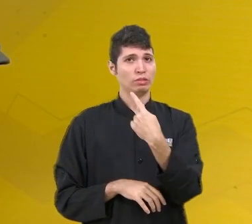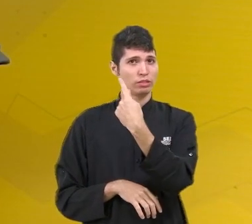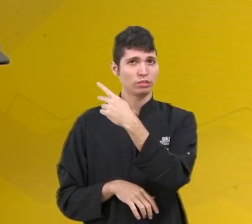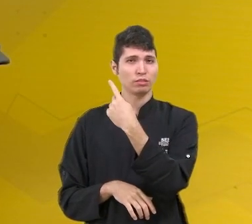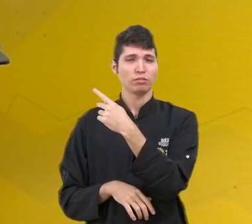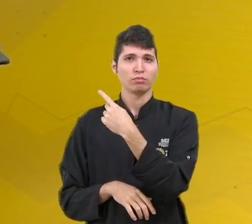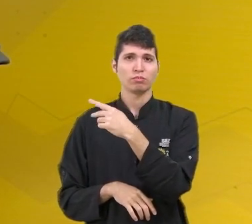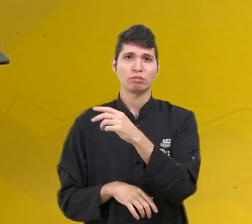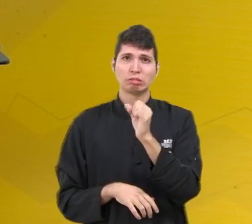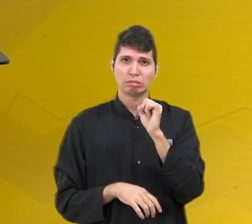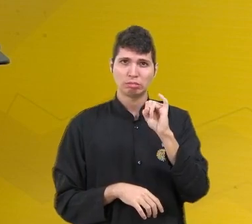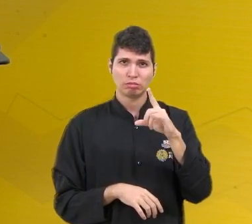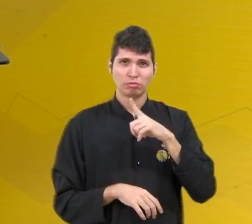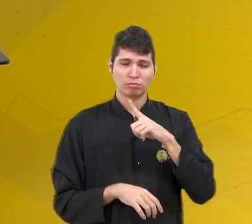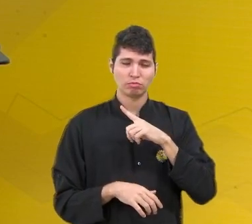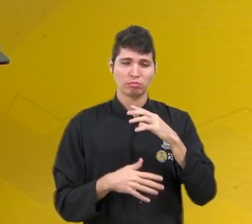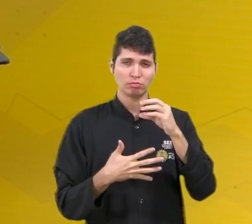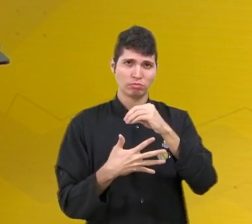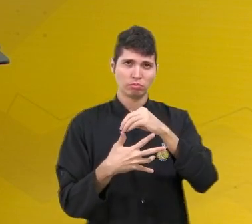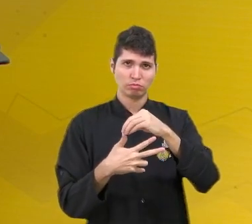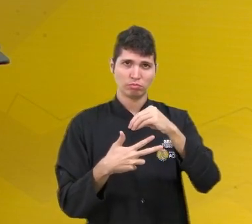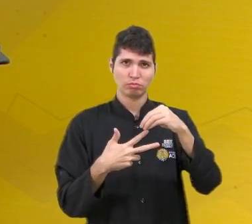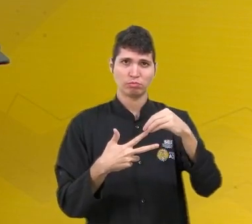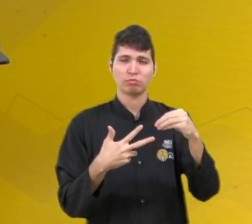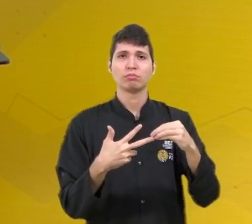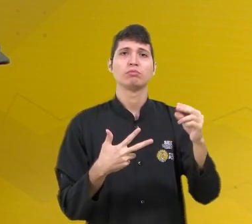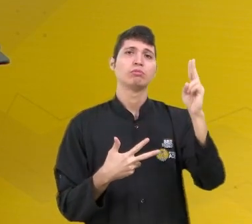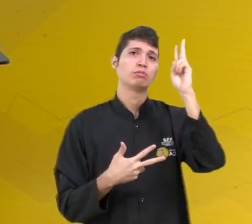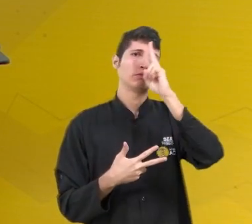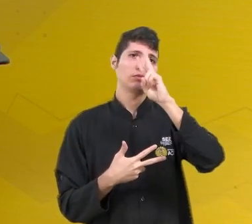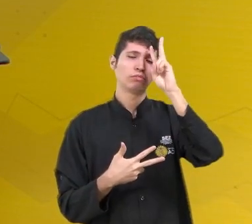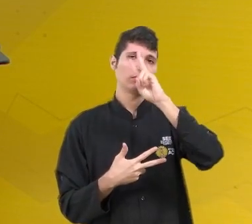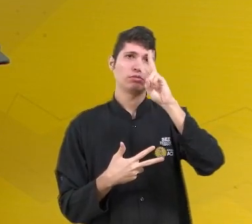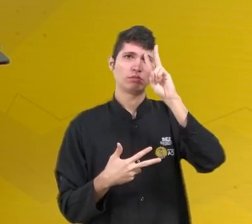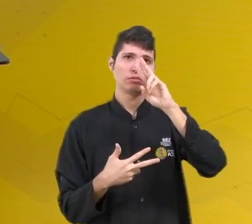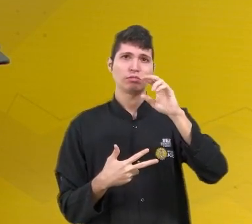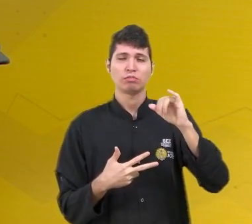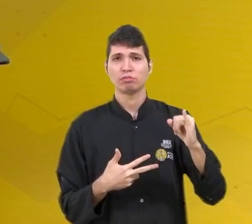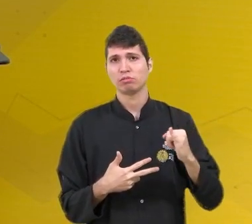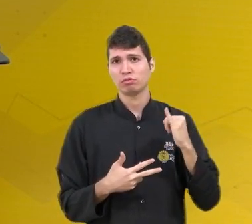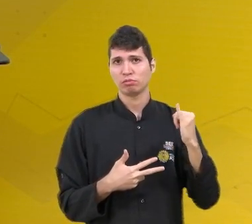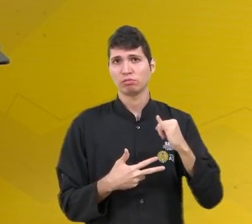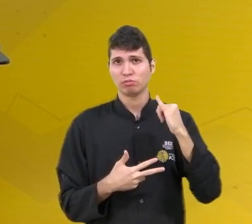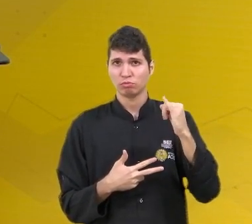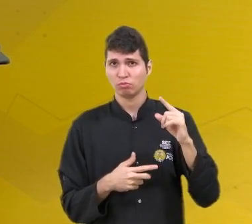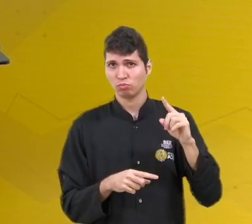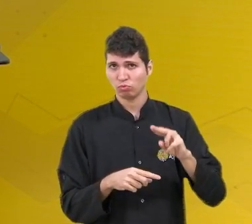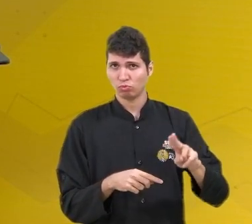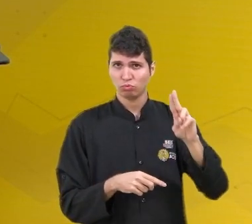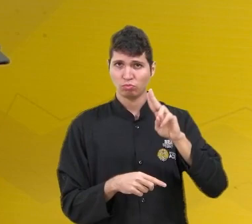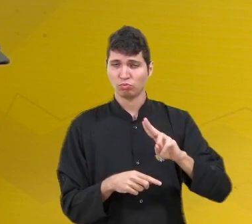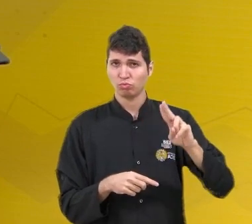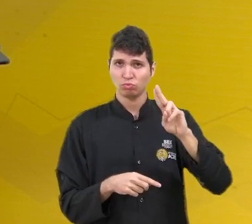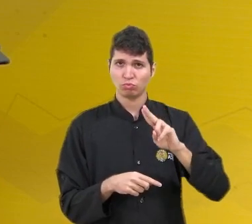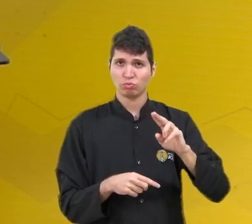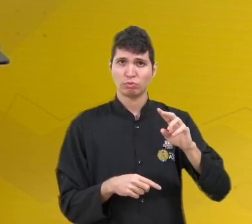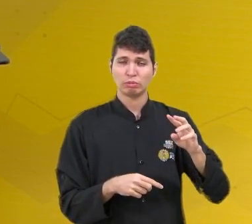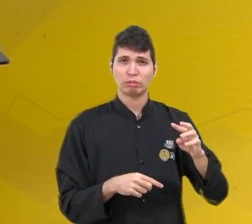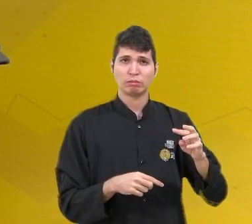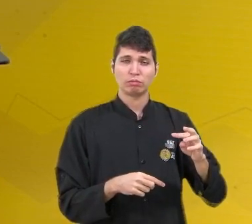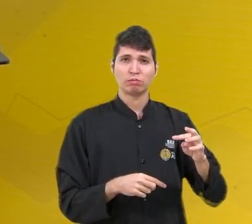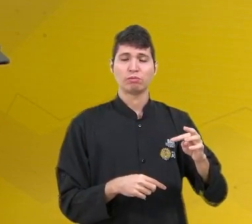em algum momento, se você for cobrado em algum momento, lembre-se que ela leva em consideração o meio técnico, científico e